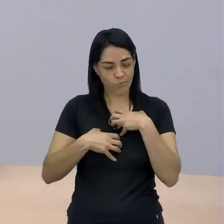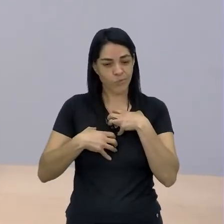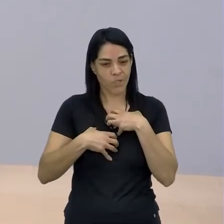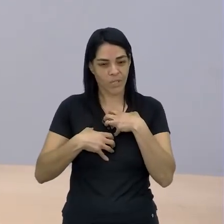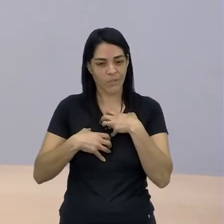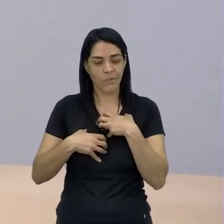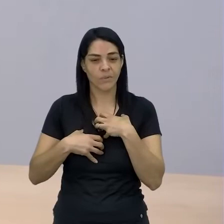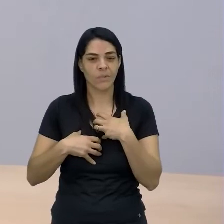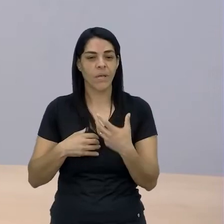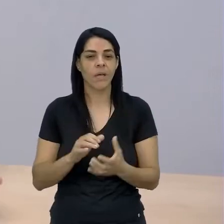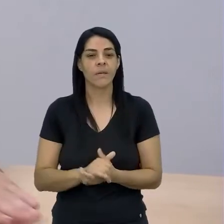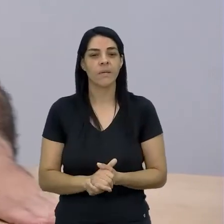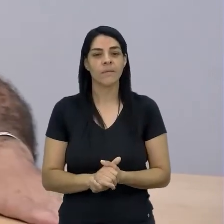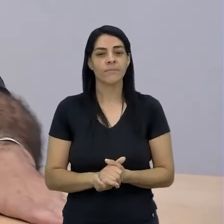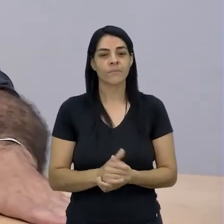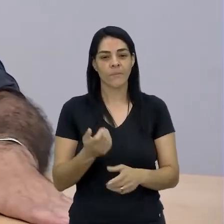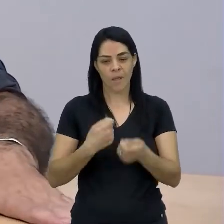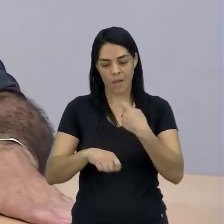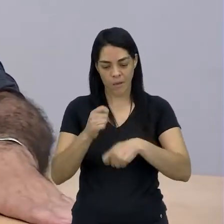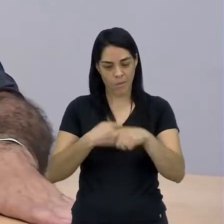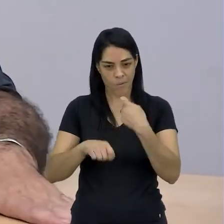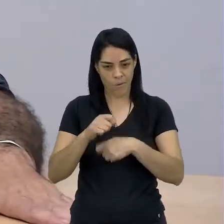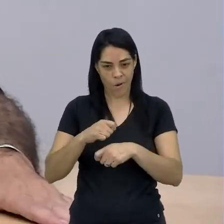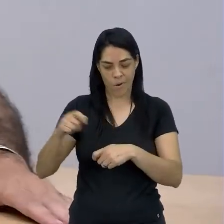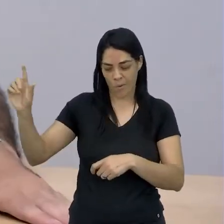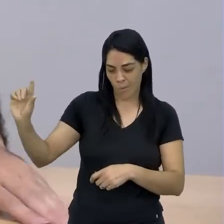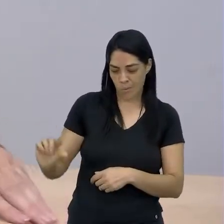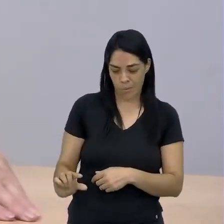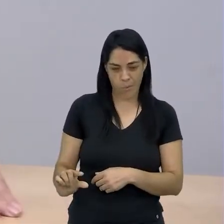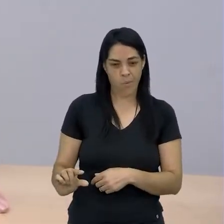das atividades econômicas caírem